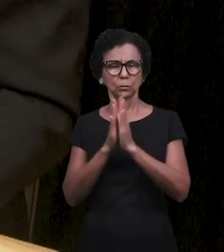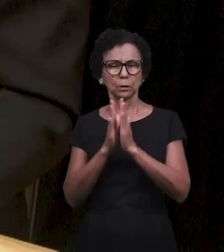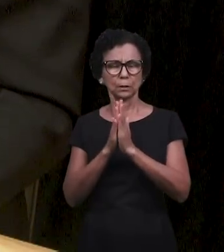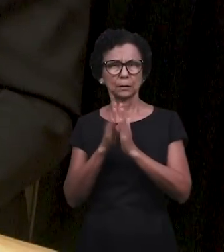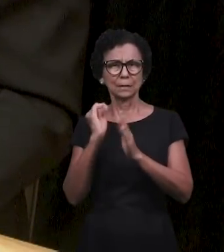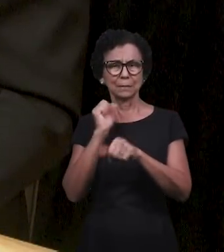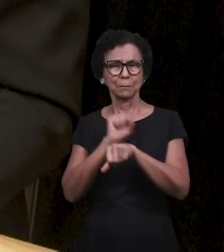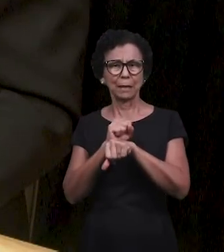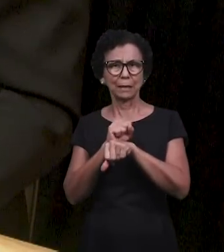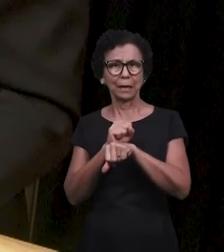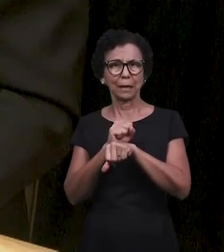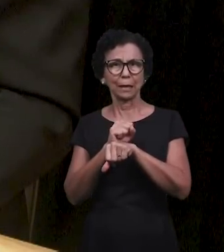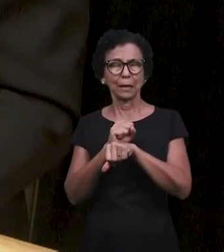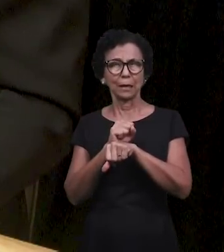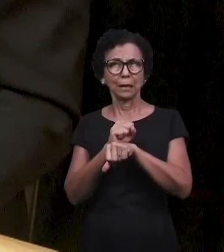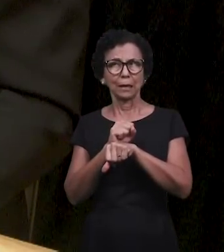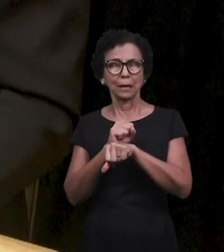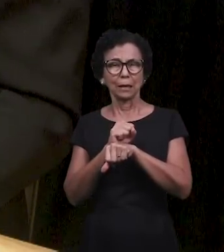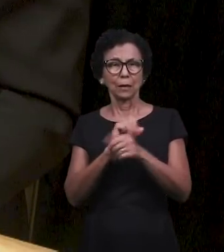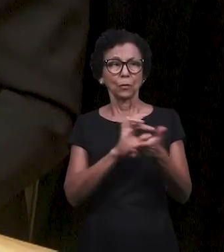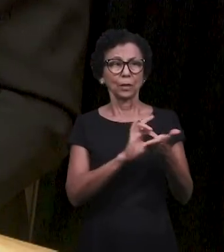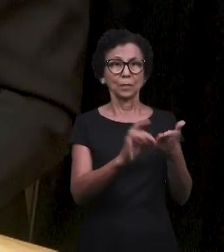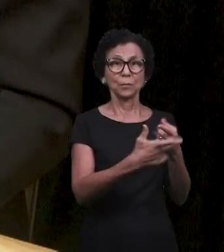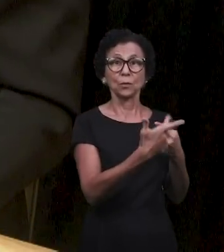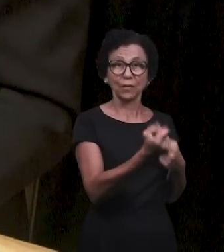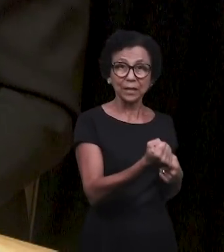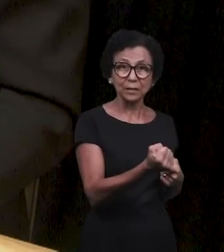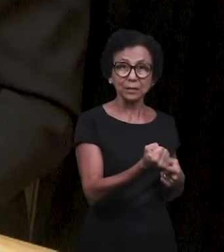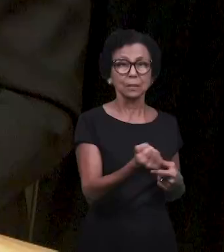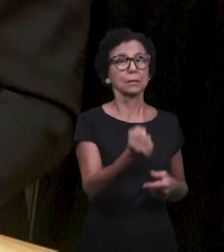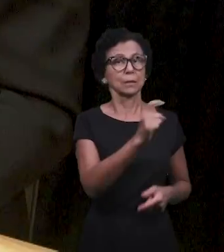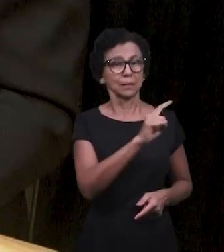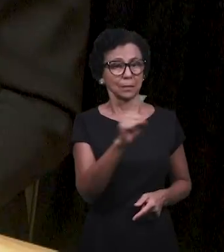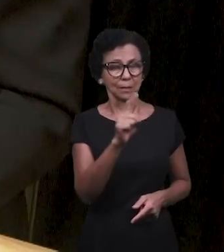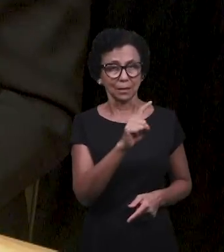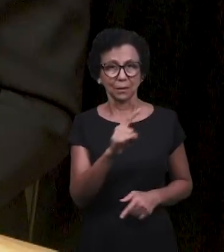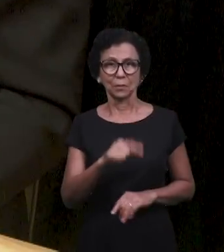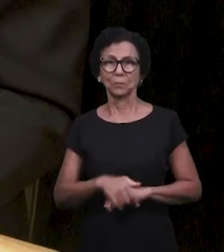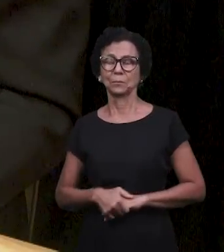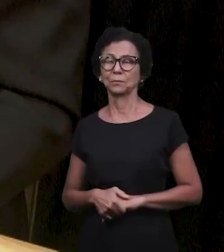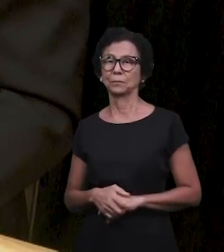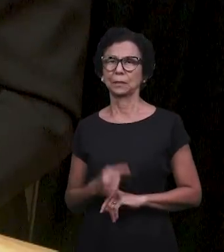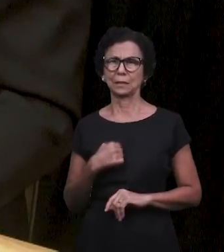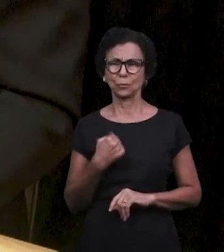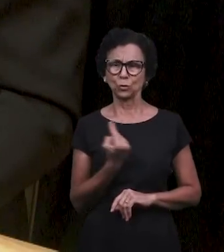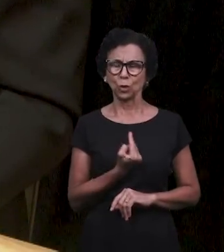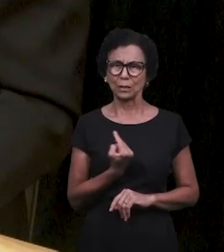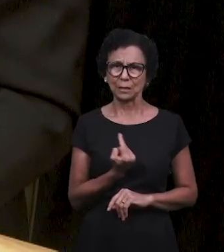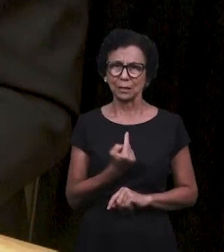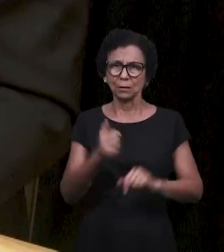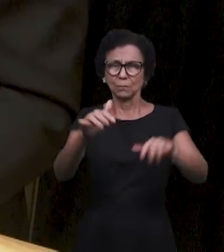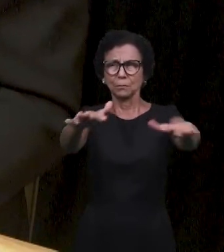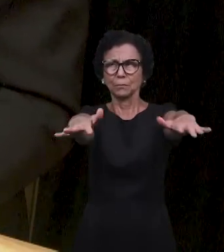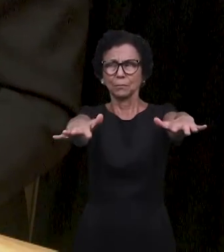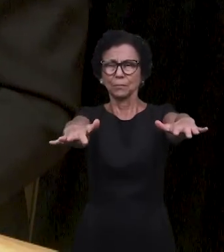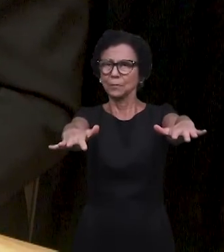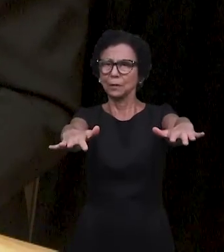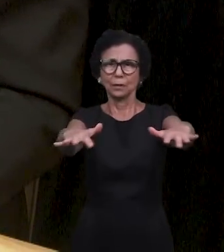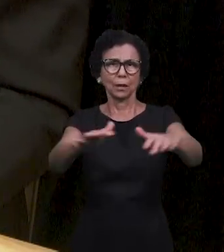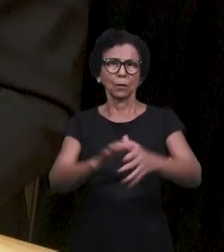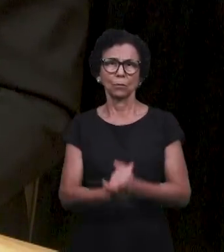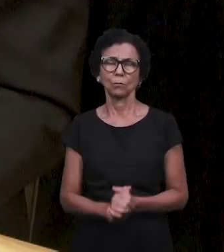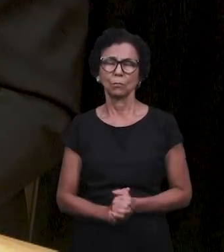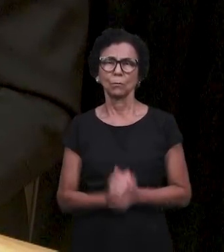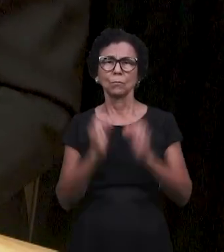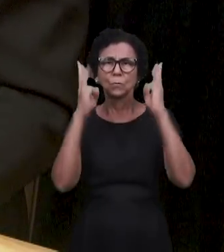sendo sustentado. É a igreja que me socorre. Eu não tenho força sozinho. Quem se isola peca. O homem não pode viver isolado. Nós vivemos na